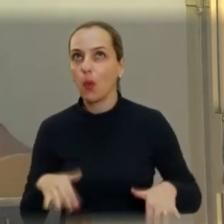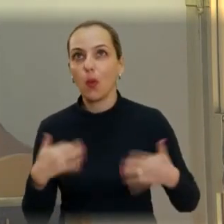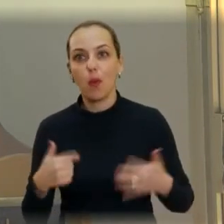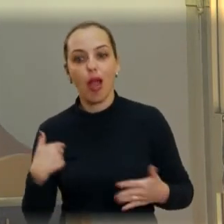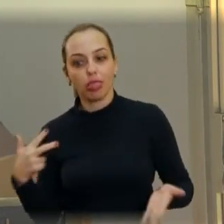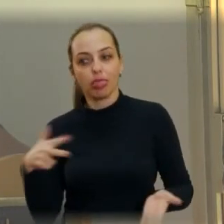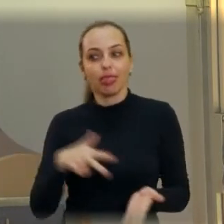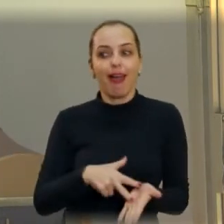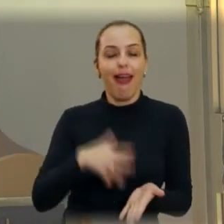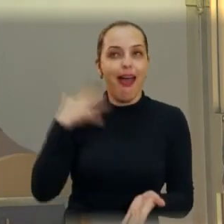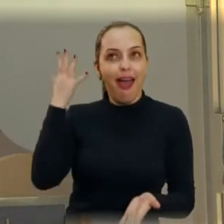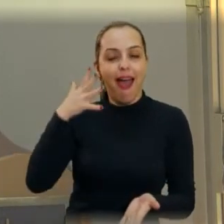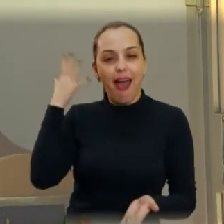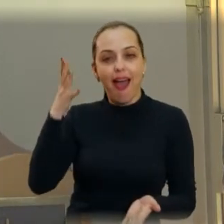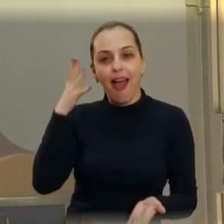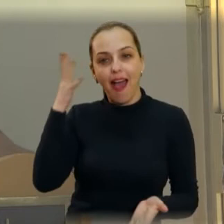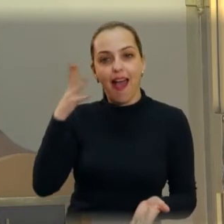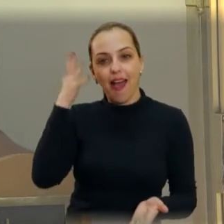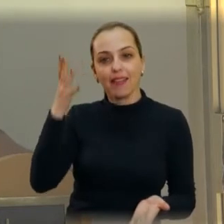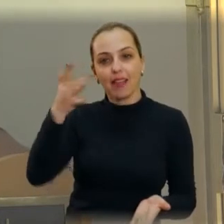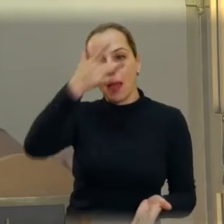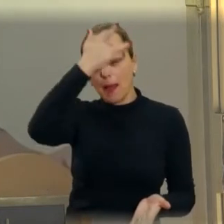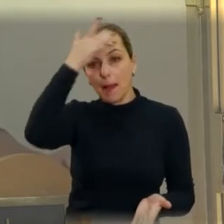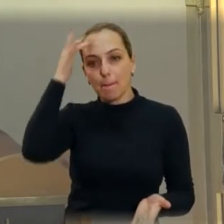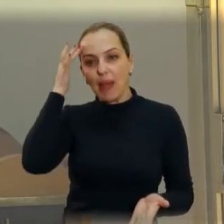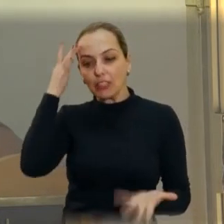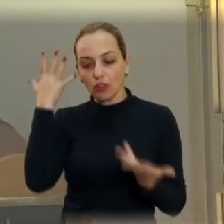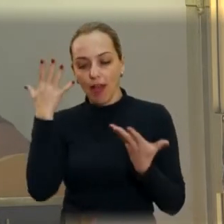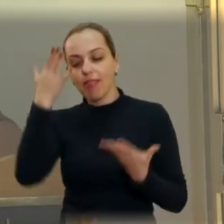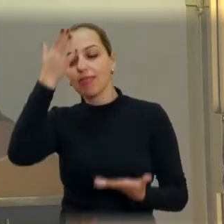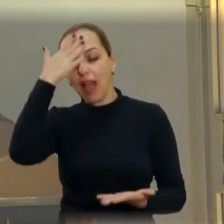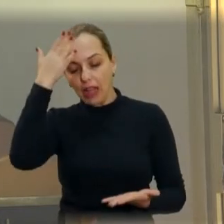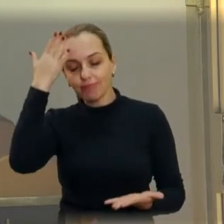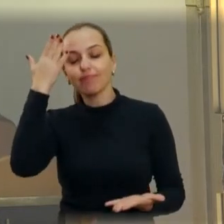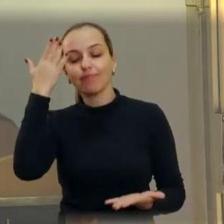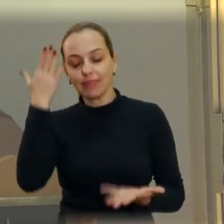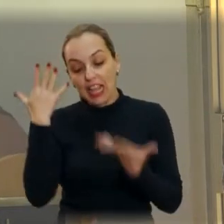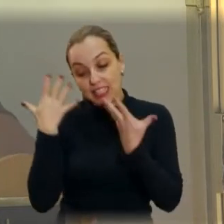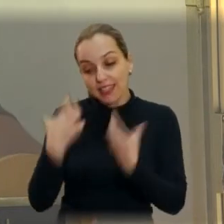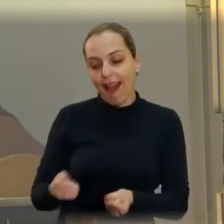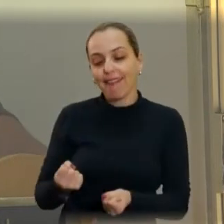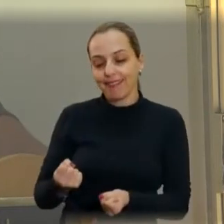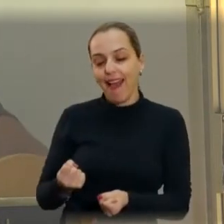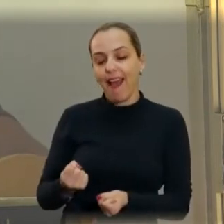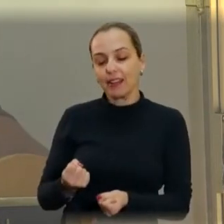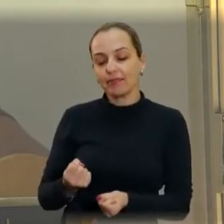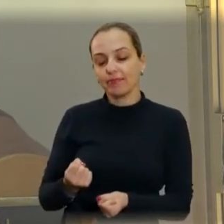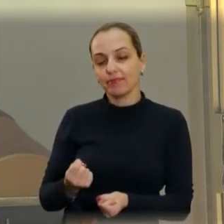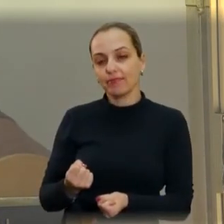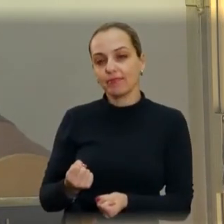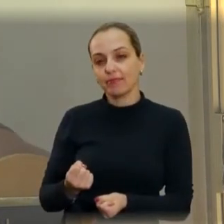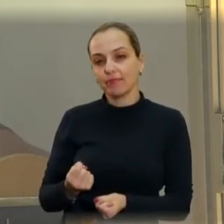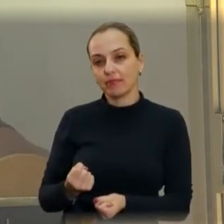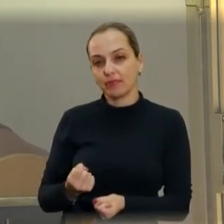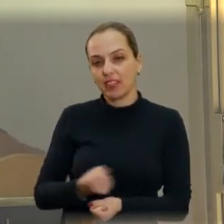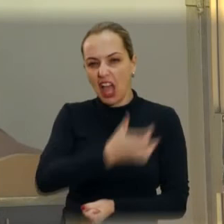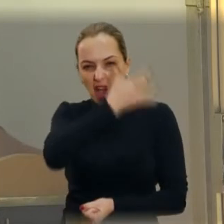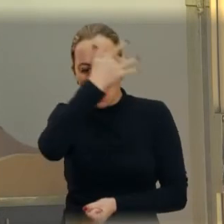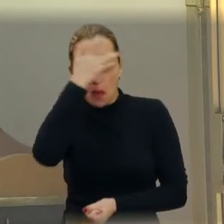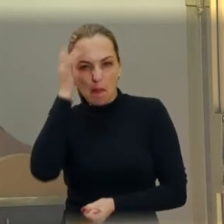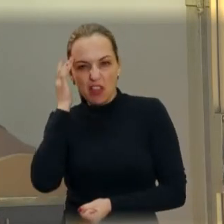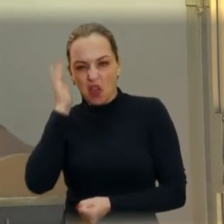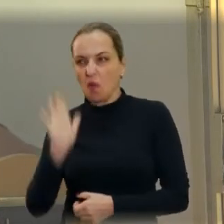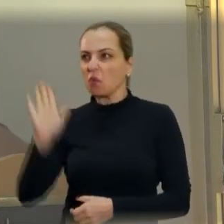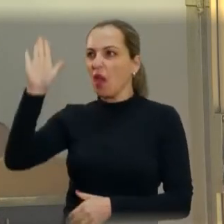aqui, as pessoas vestem a roupa do tamanho certinho e sabem com quem eu estou falando. Tem um monte de pré-candidatos que está